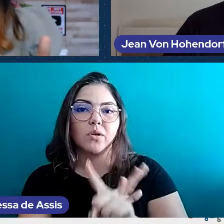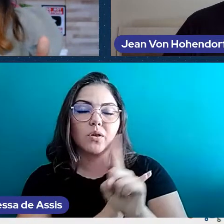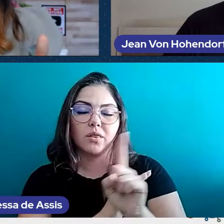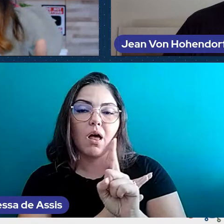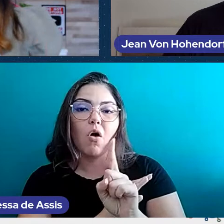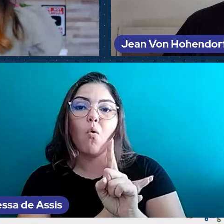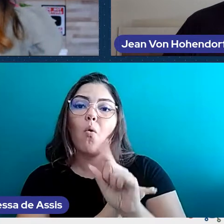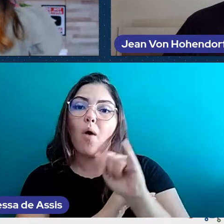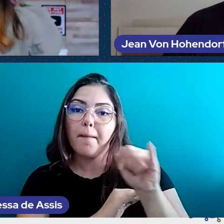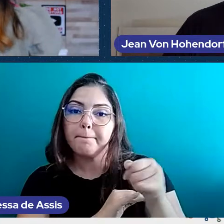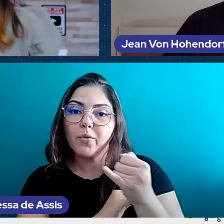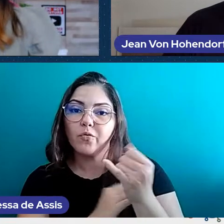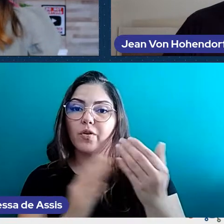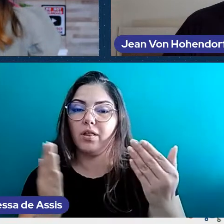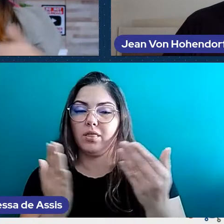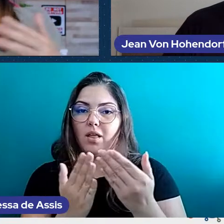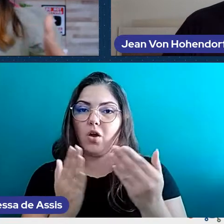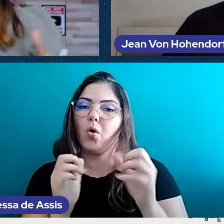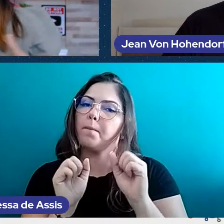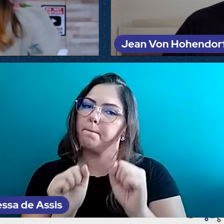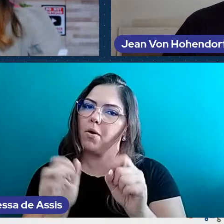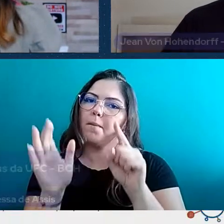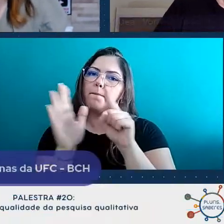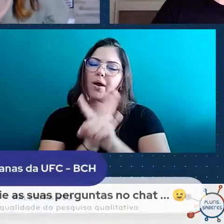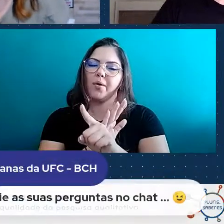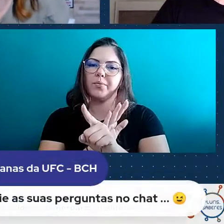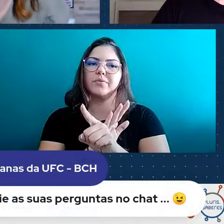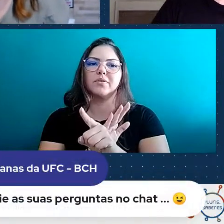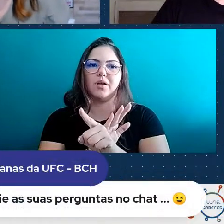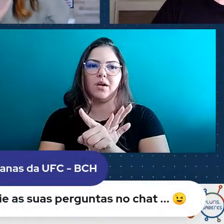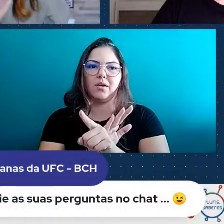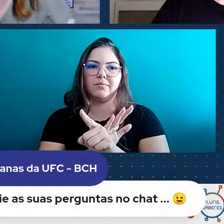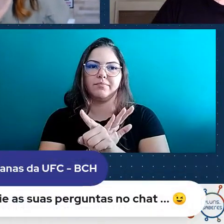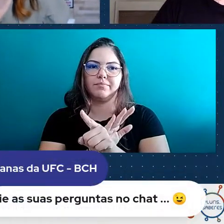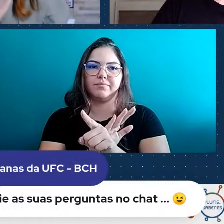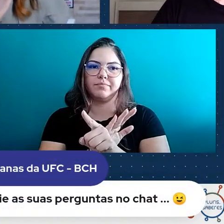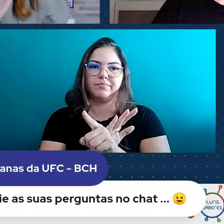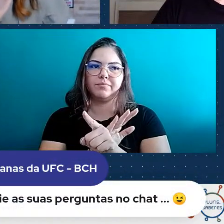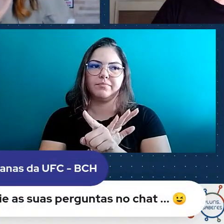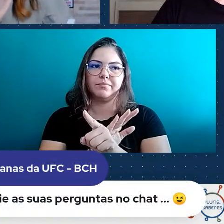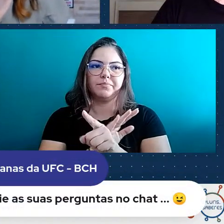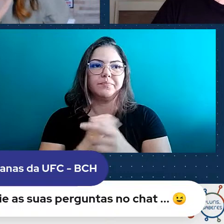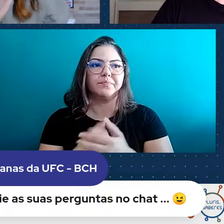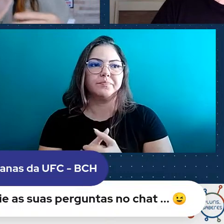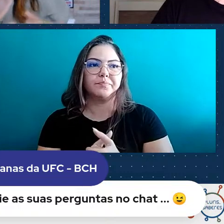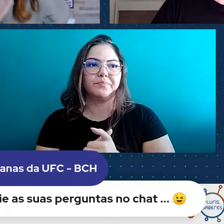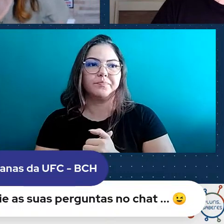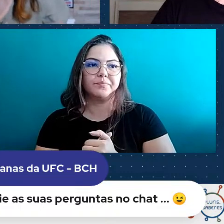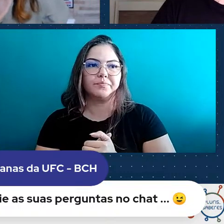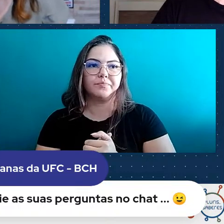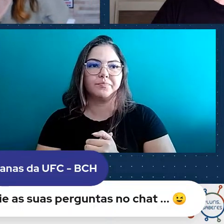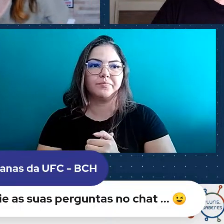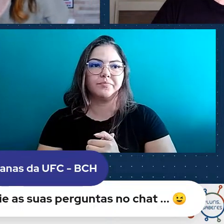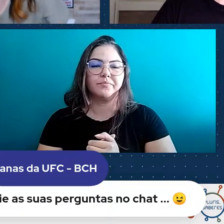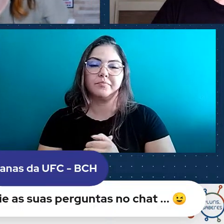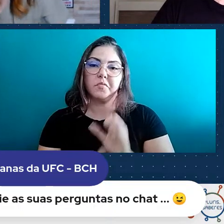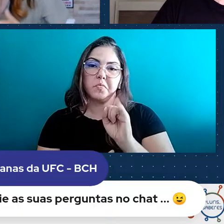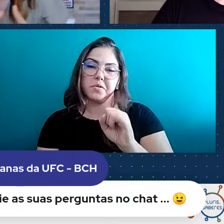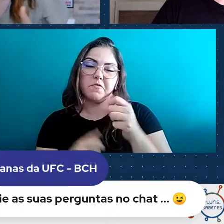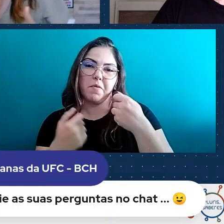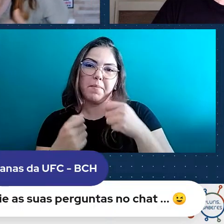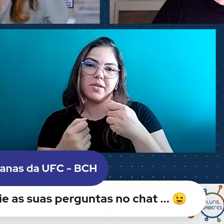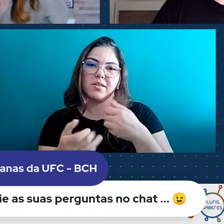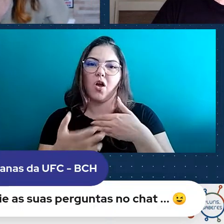agora, pode perguntar. Quem precisar, quem não estava aqui no início da live, quando eu dei o aviso também, se você precisar e aí